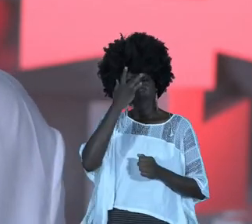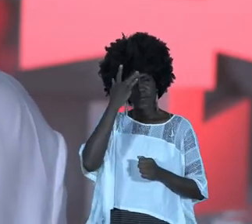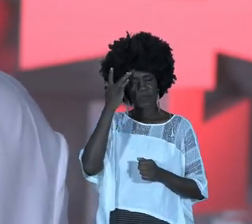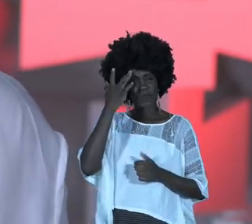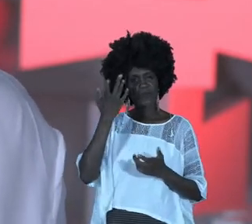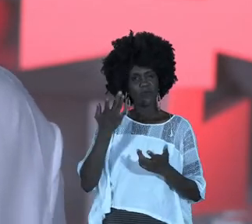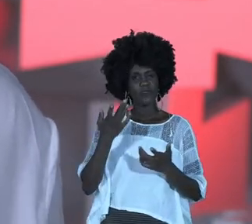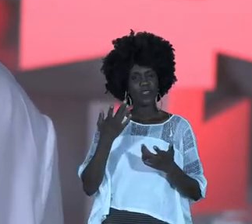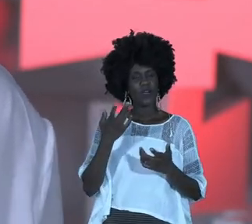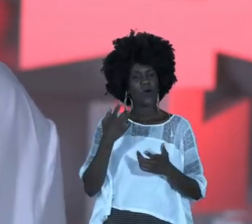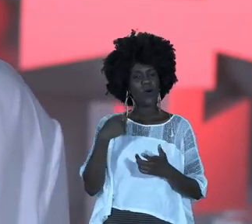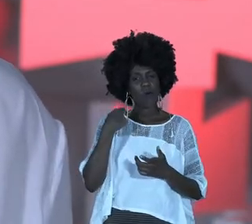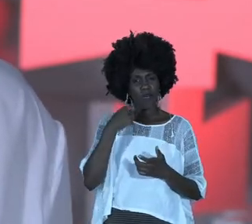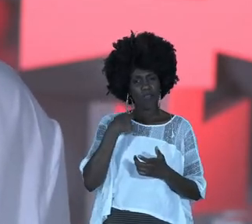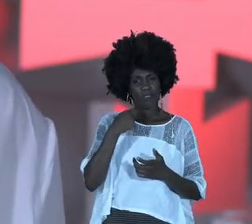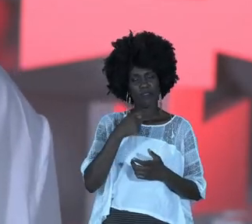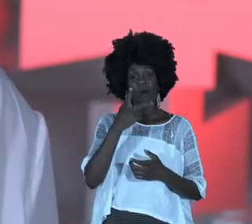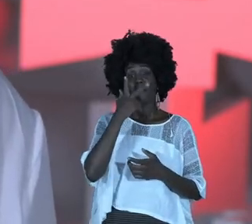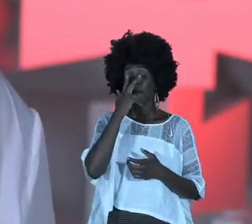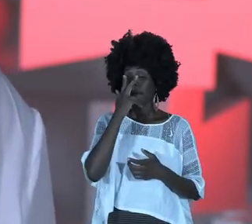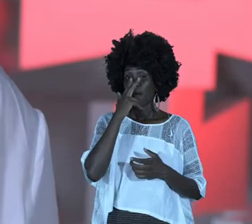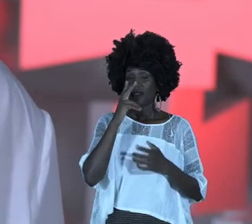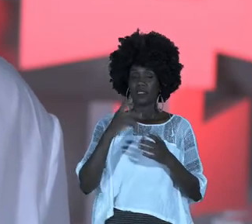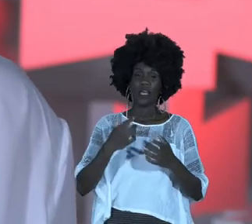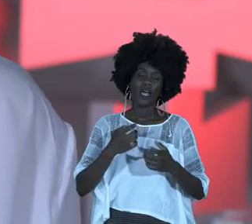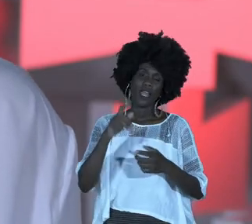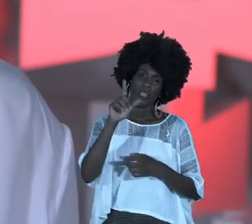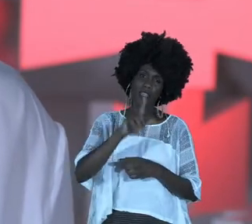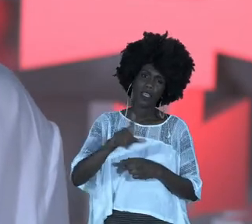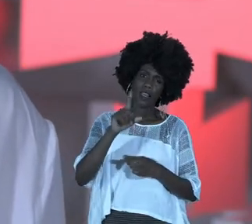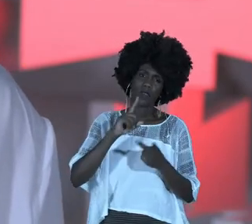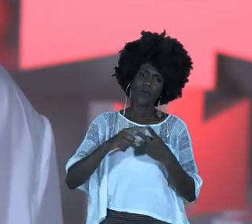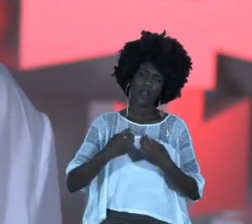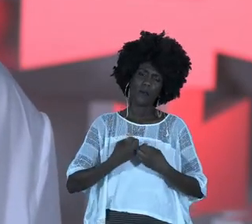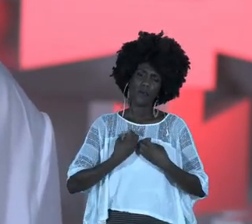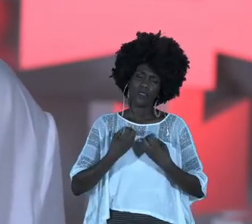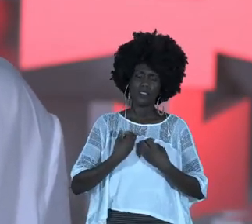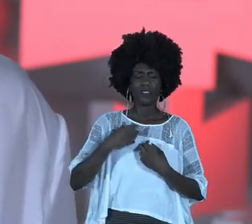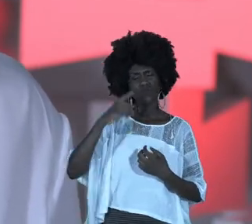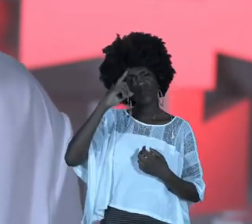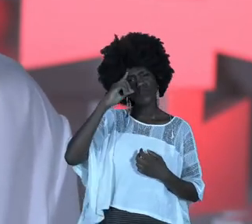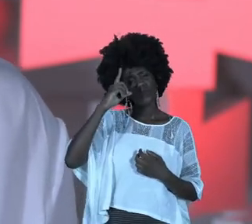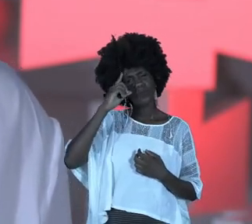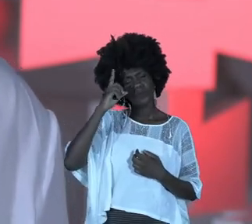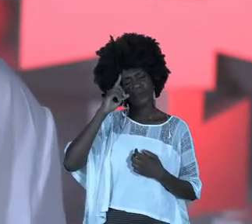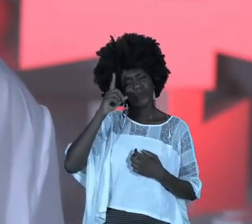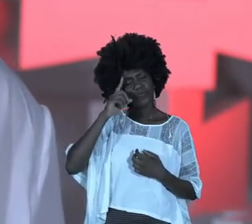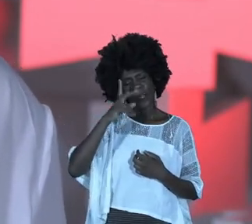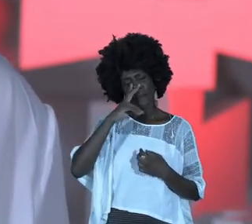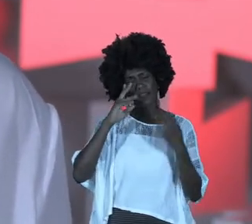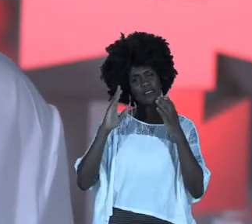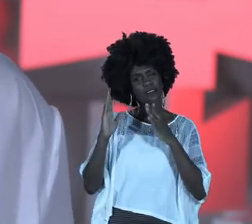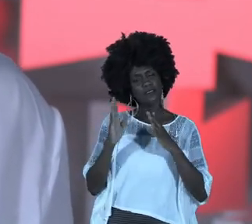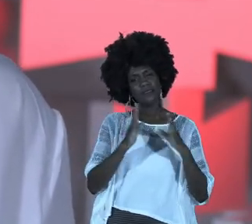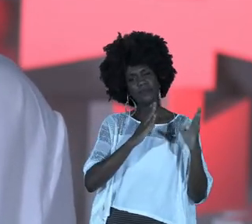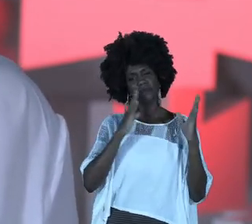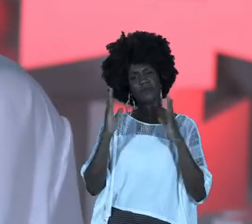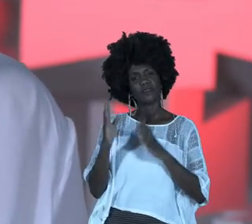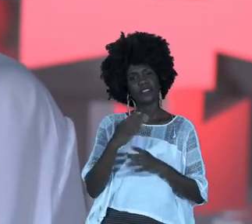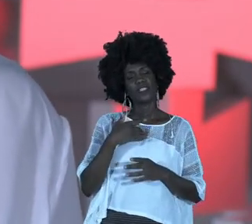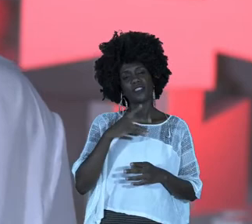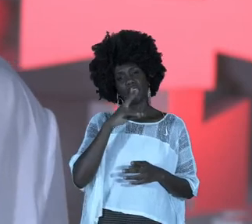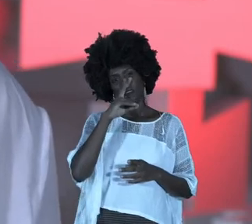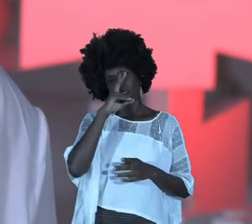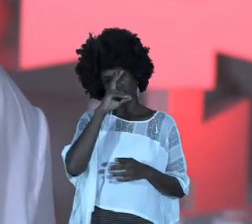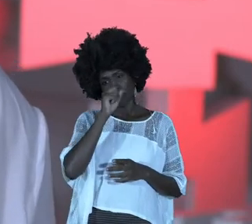passa pela poesia, passa pela literatura, passa pelo cotidiano, né? Essas imagens que passam e ganham